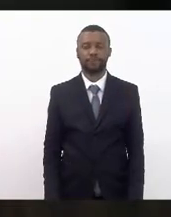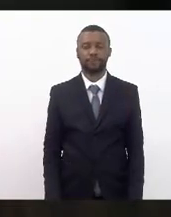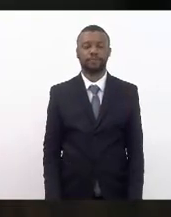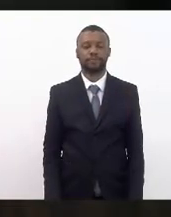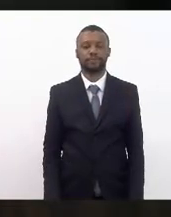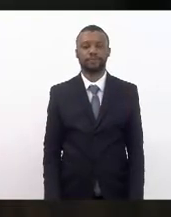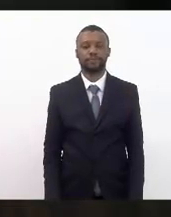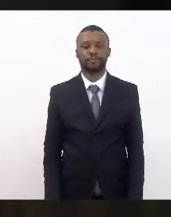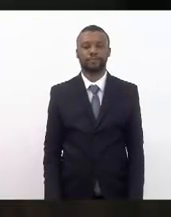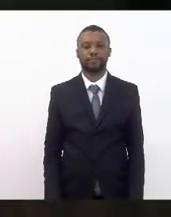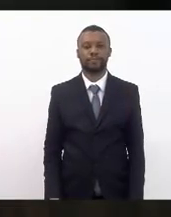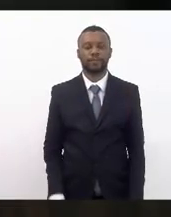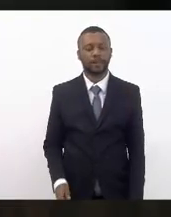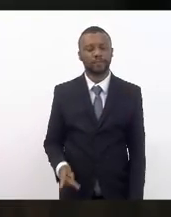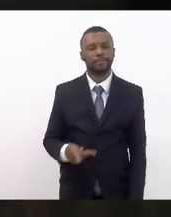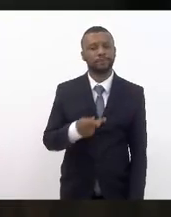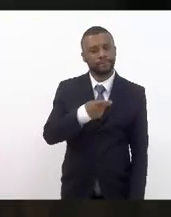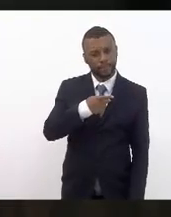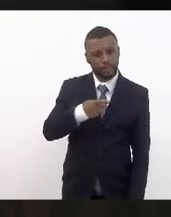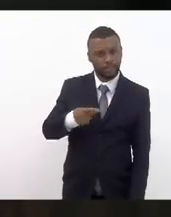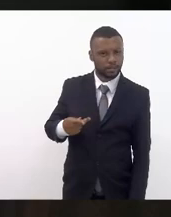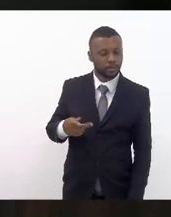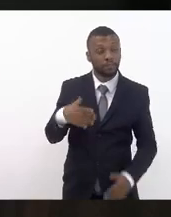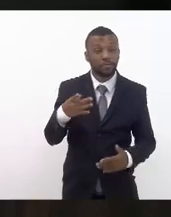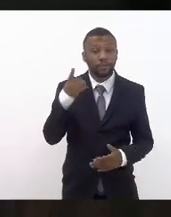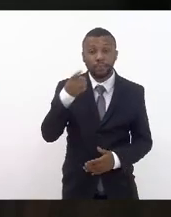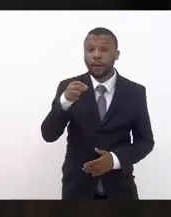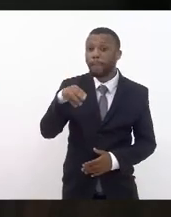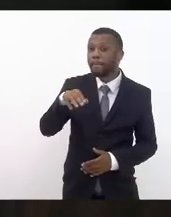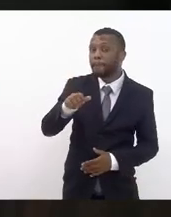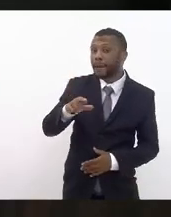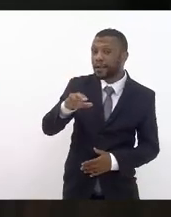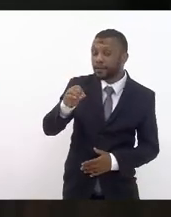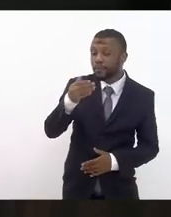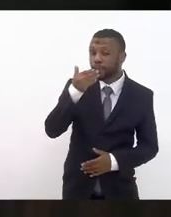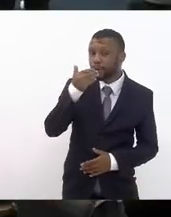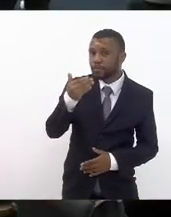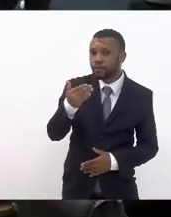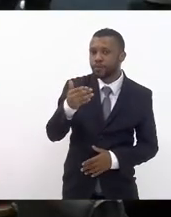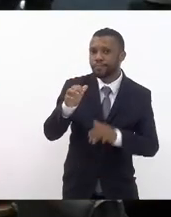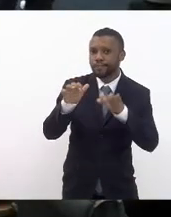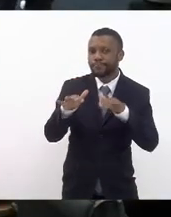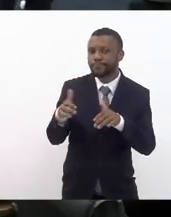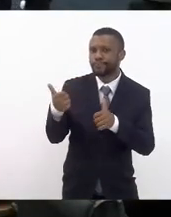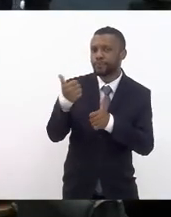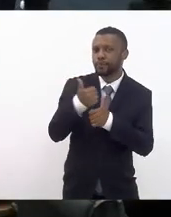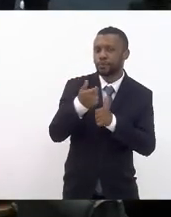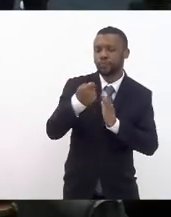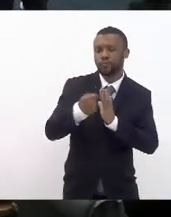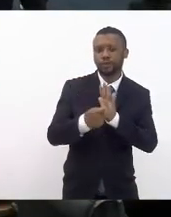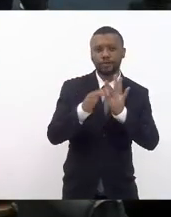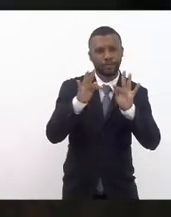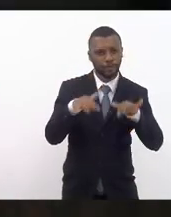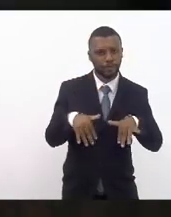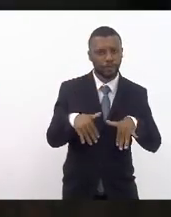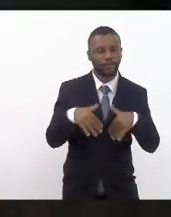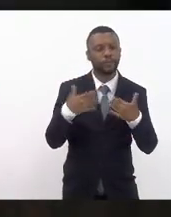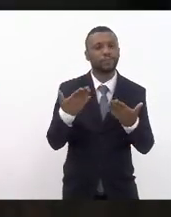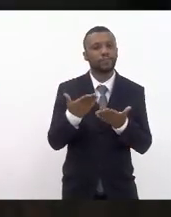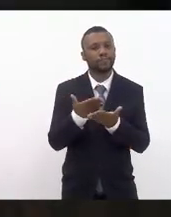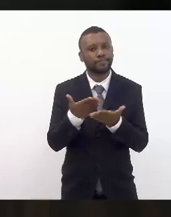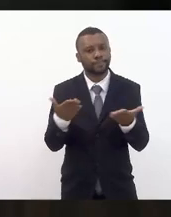Presidência, vai... Deputado Márcio pediu forma final. Então, senhores e